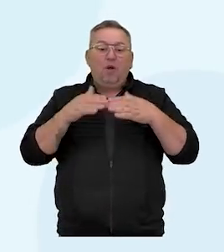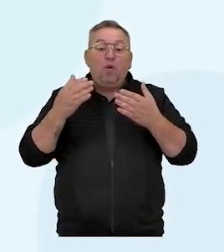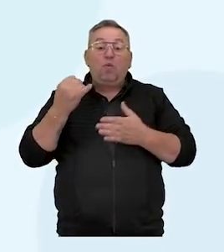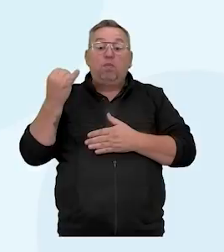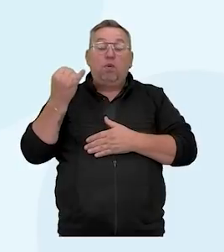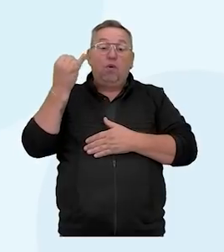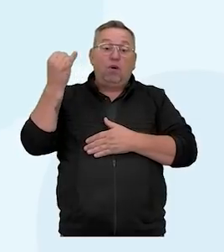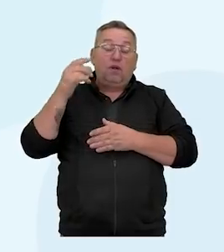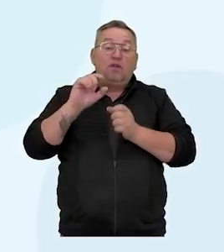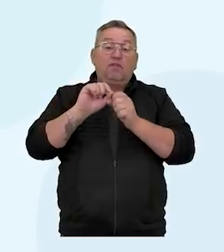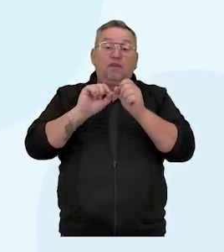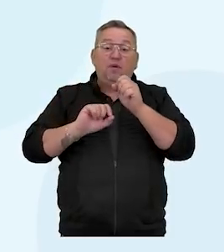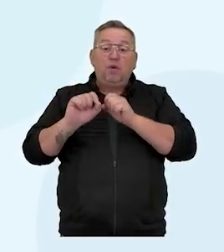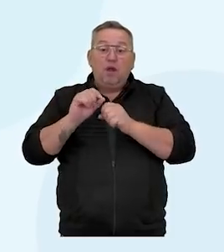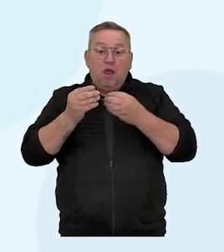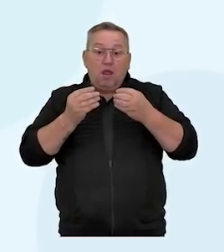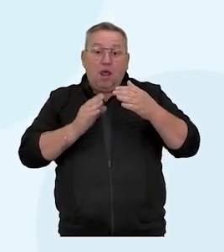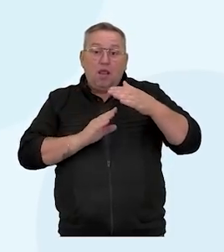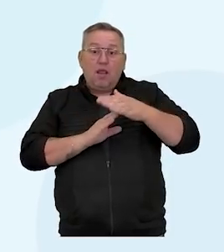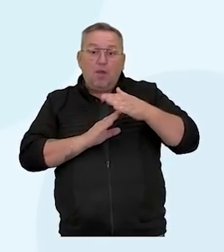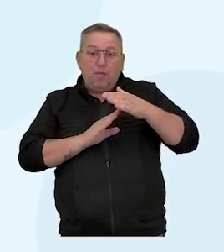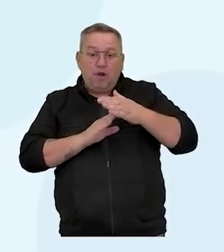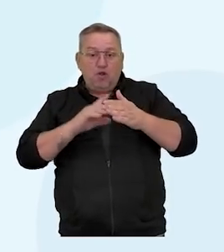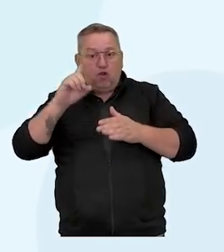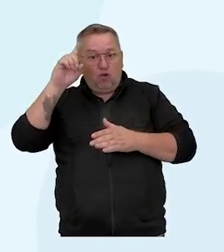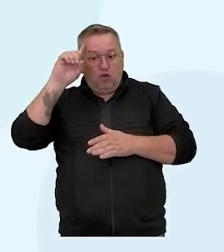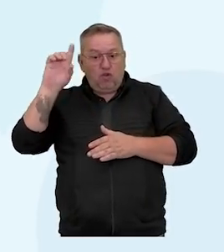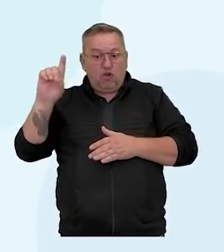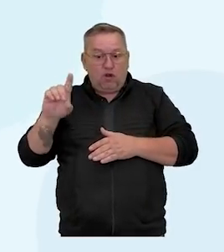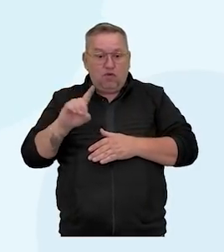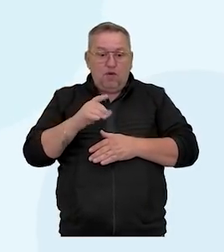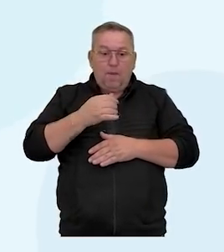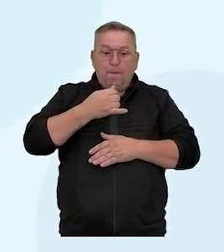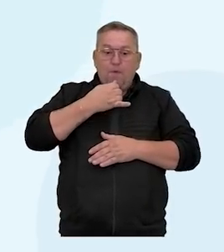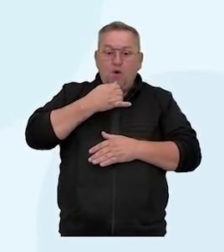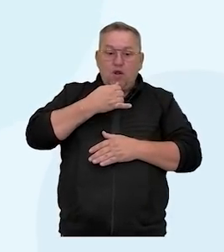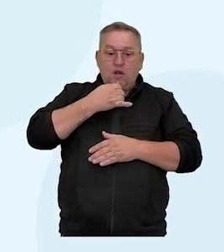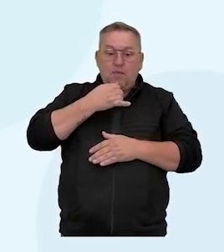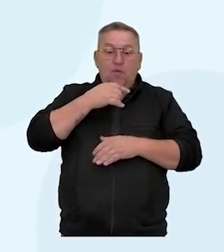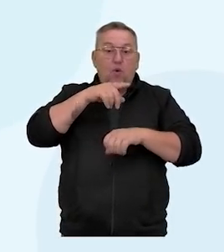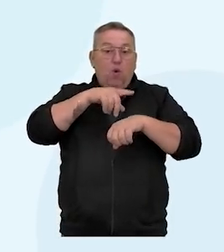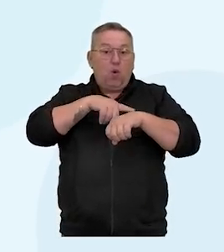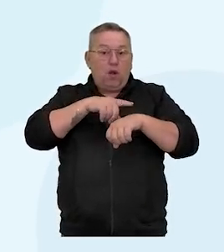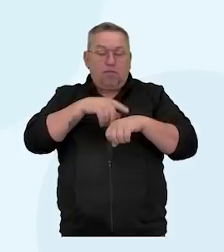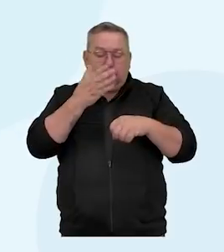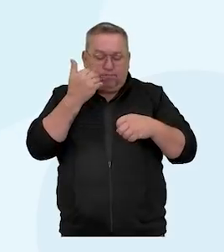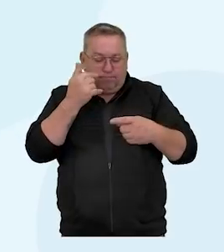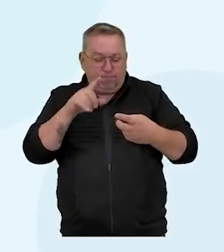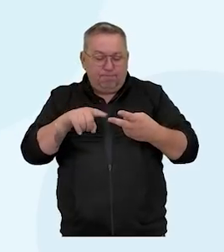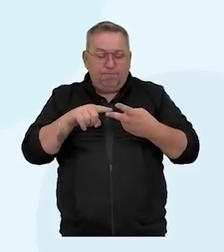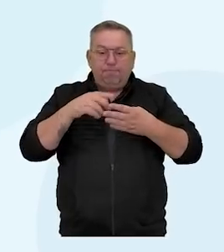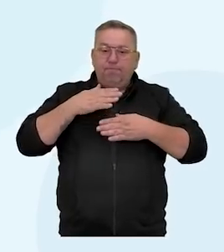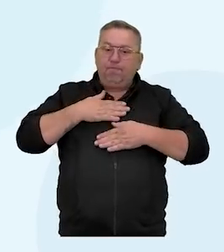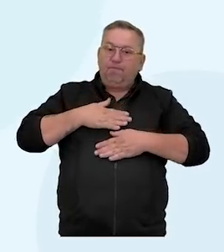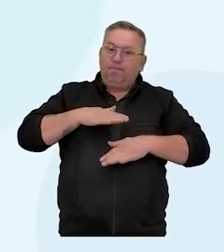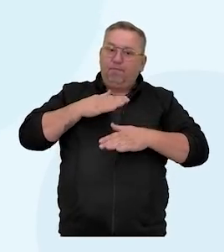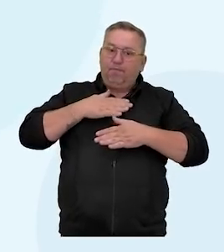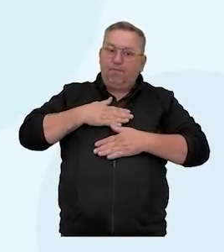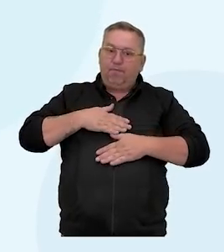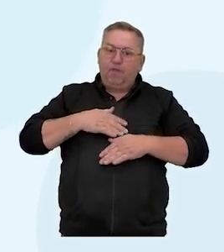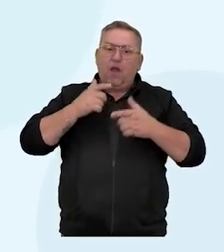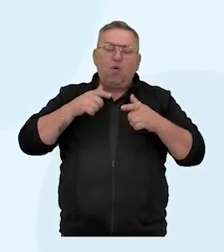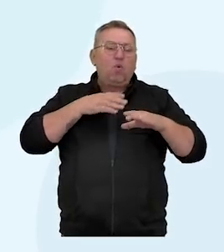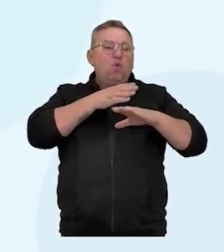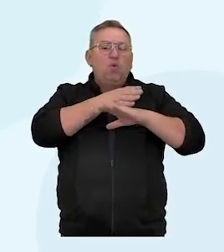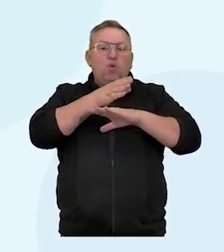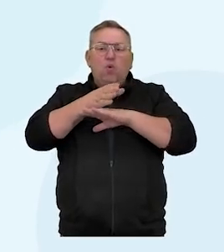importância de estabelecermos limite no nosso cotidiano? Por exemplo, horário para alimentação, descanso, aonde posso